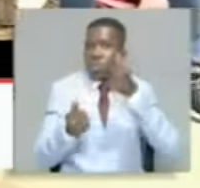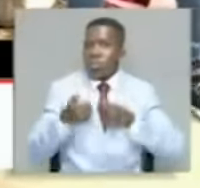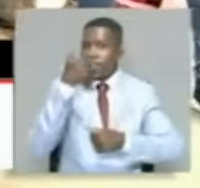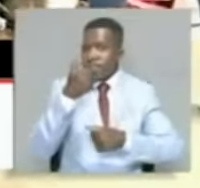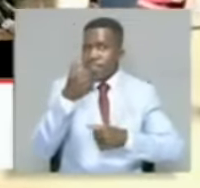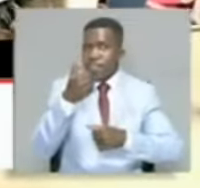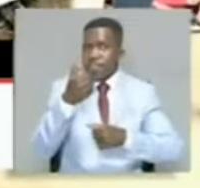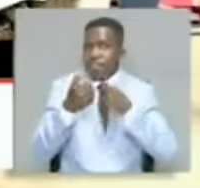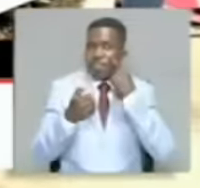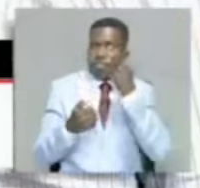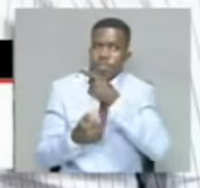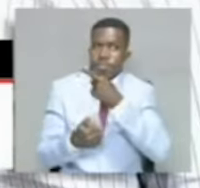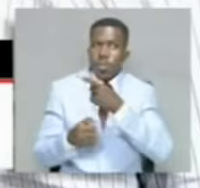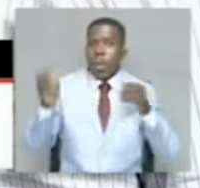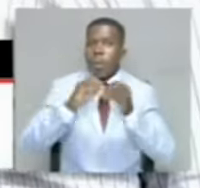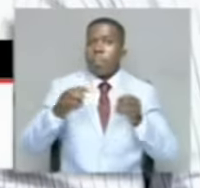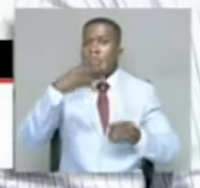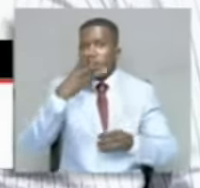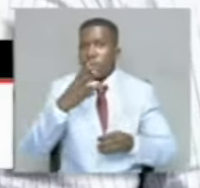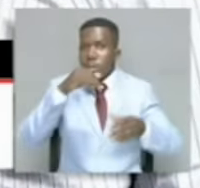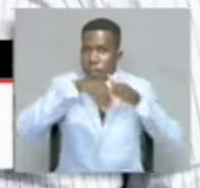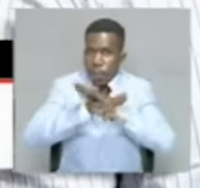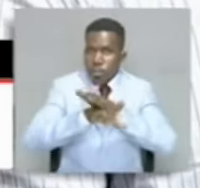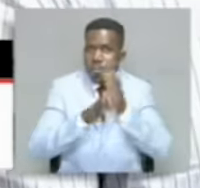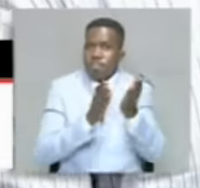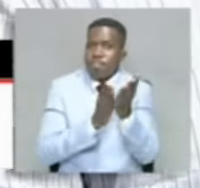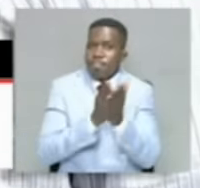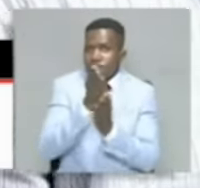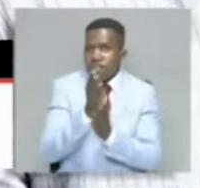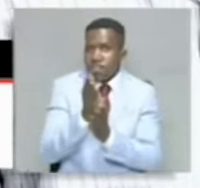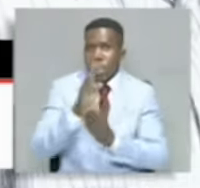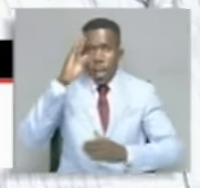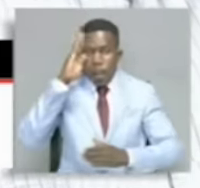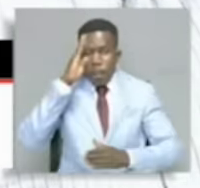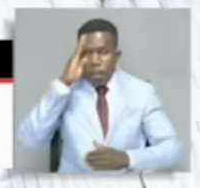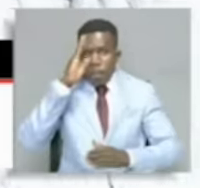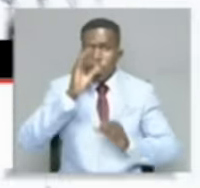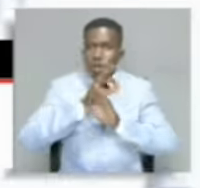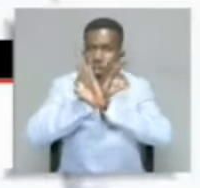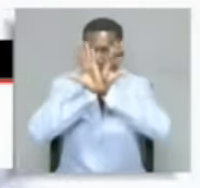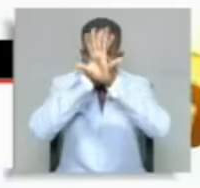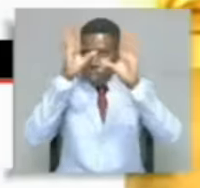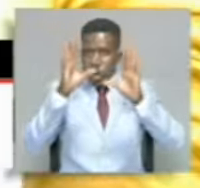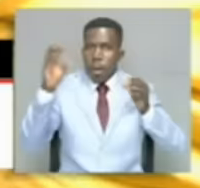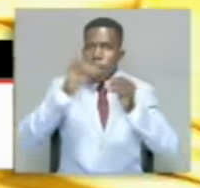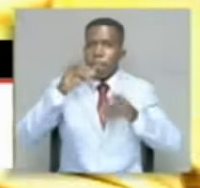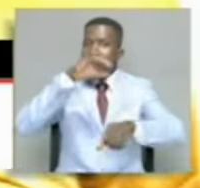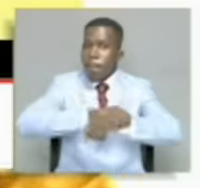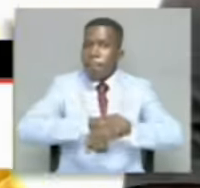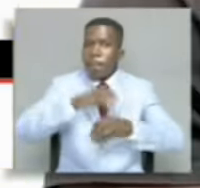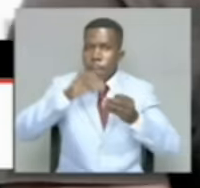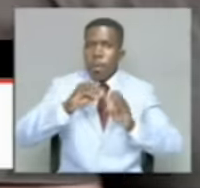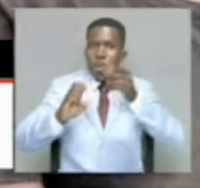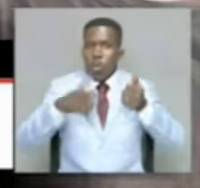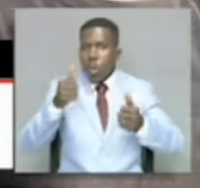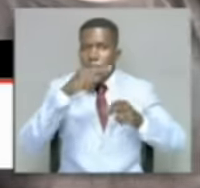do crime, dos quais 3 terão participado diretamente. A polícia pôde esclarecer 4 outros crimes